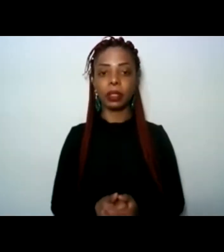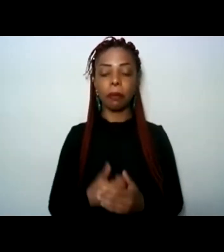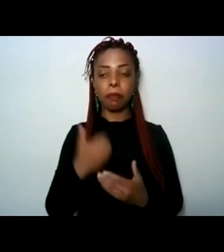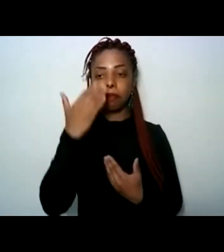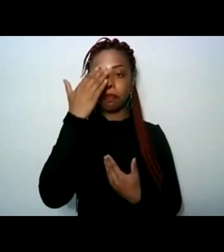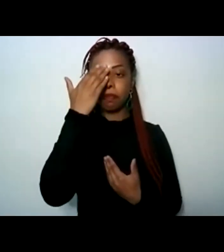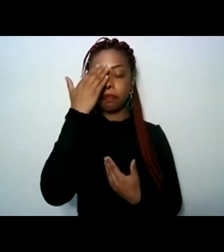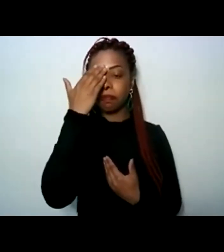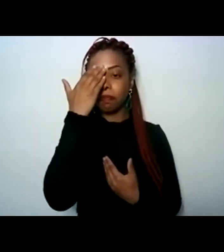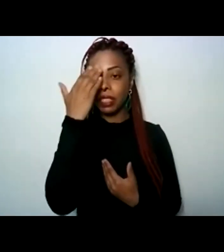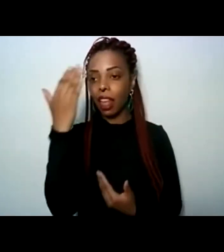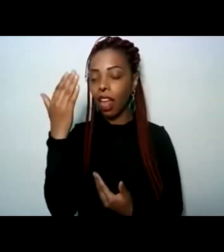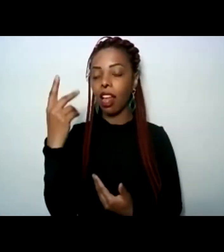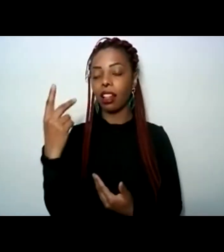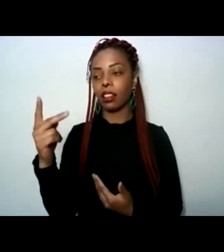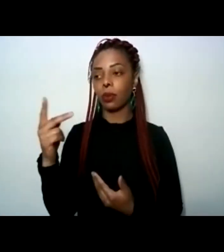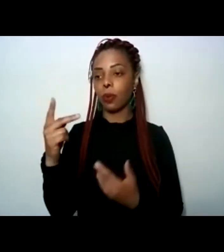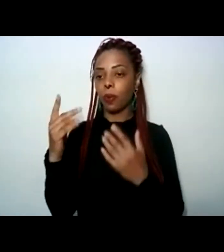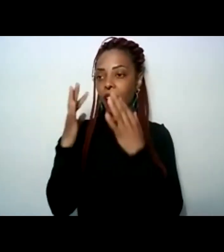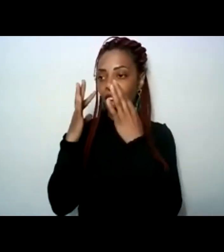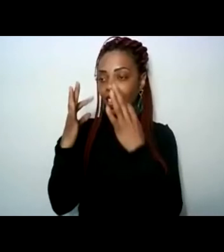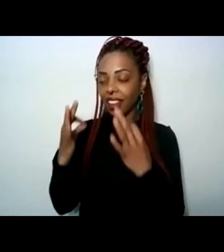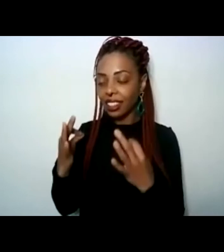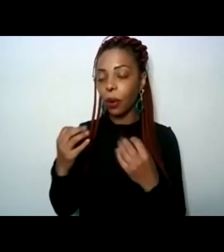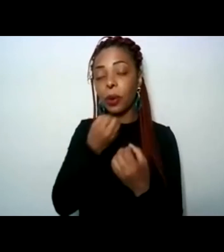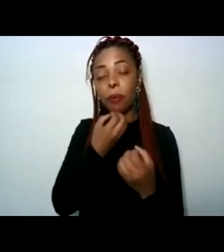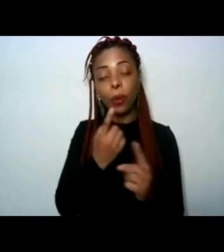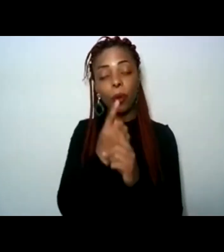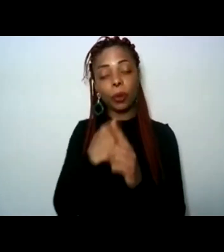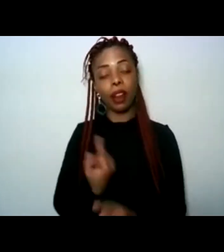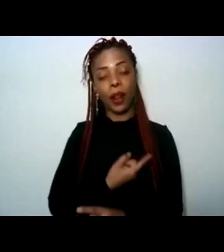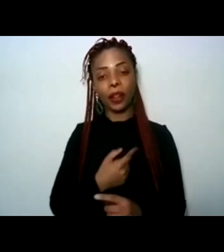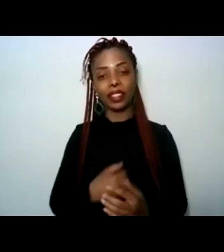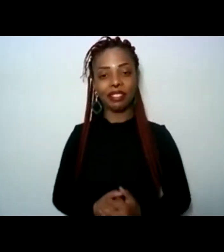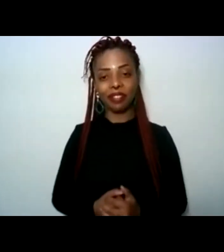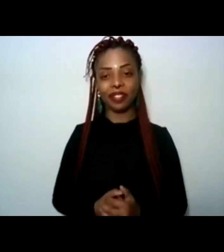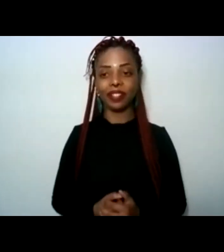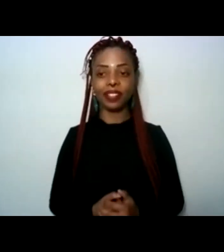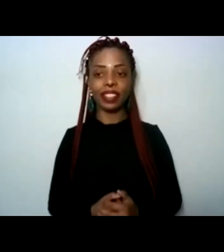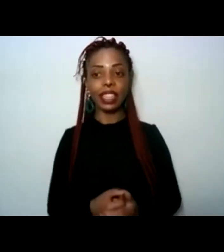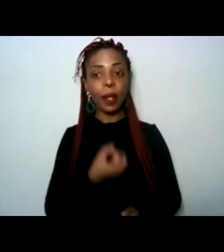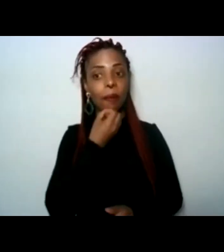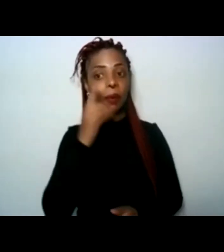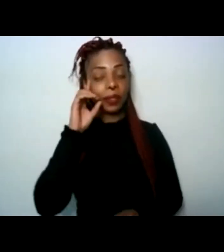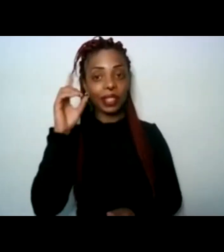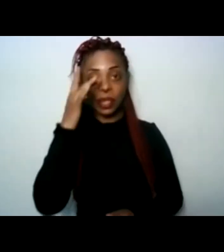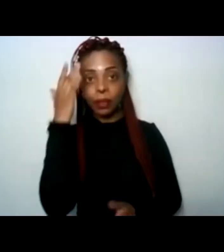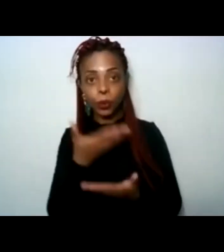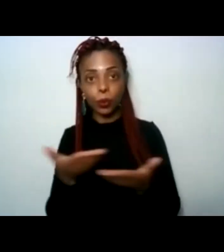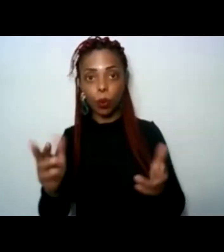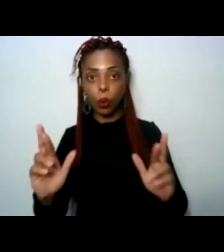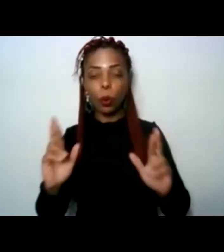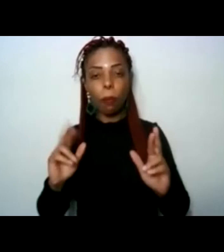atenção e um bom encontro para todos nós. Bom dia, pessoal. Espero que vocês estejam